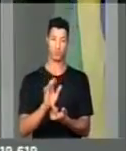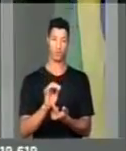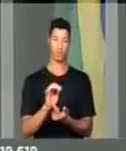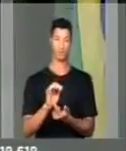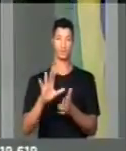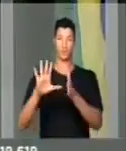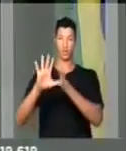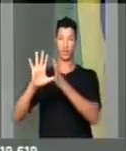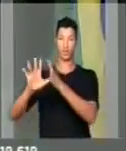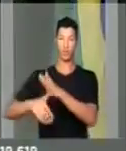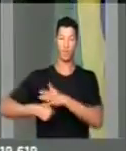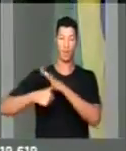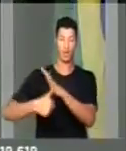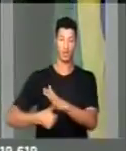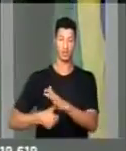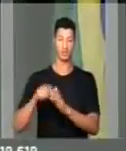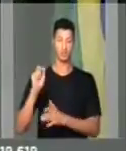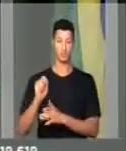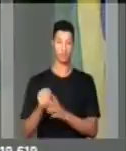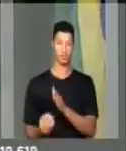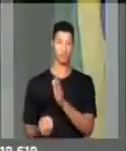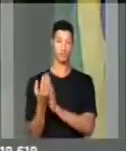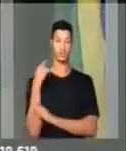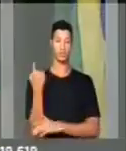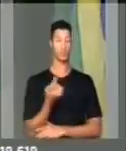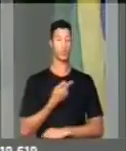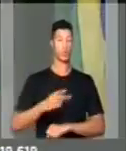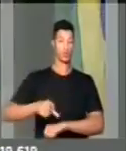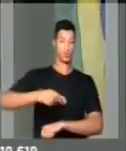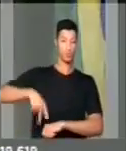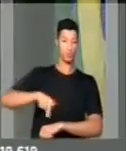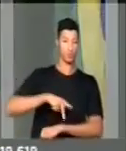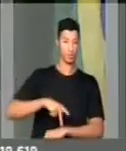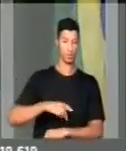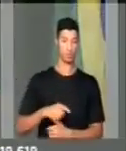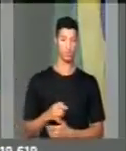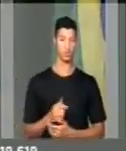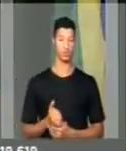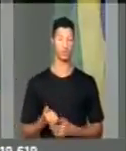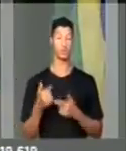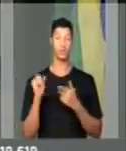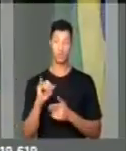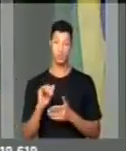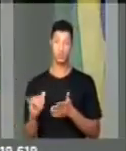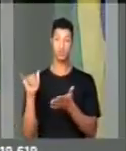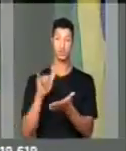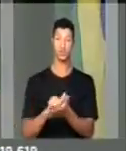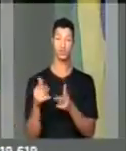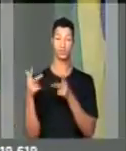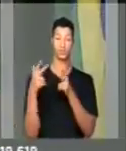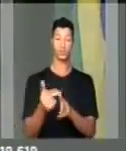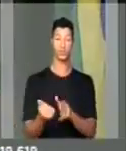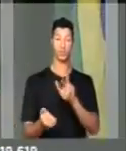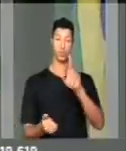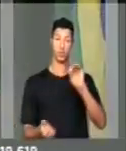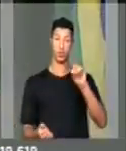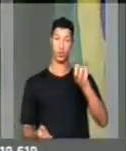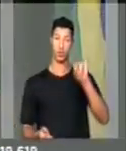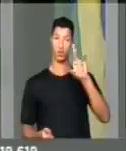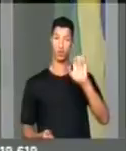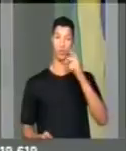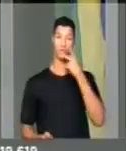a roubalheira que se instalou no nosso país. E se instalou, conforme o Rodrigo Janot,